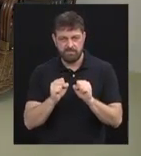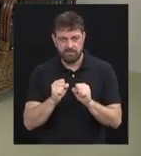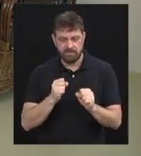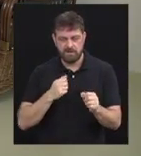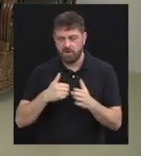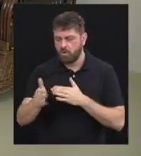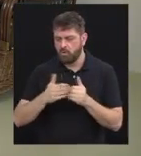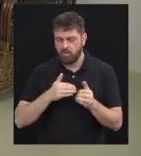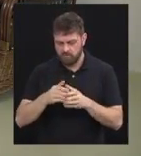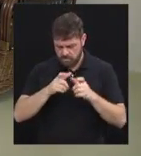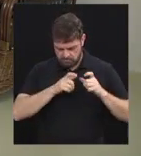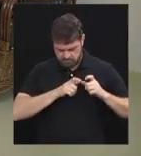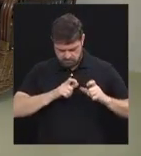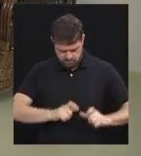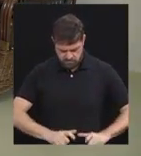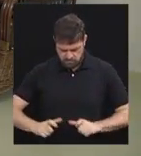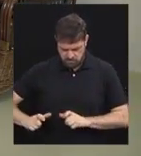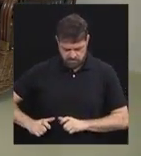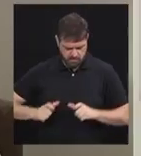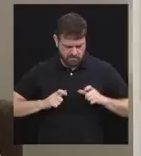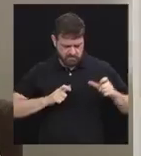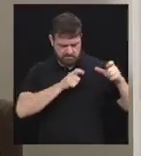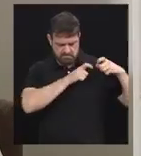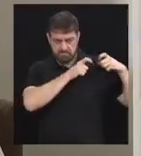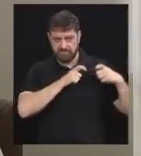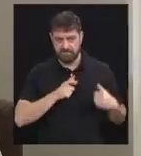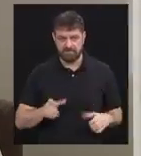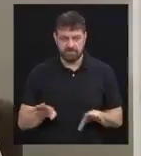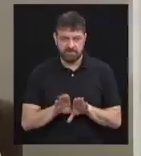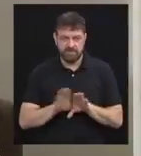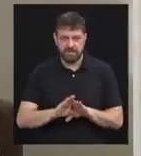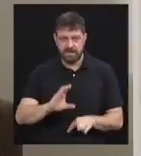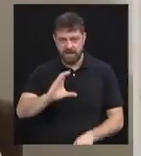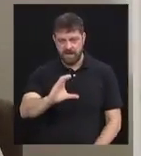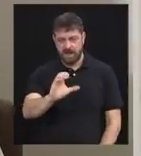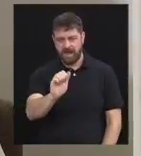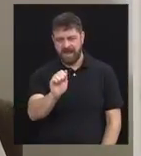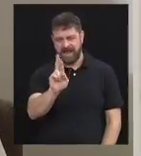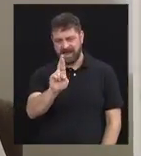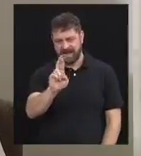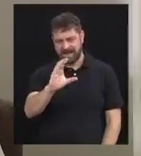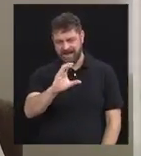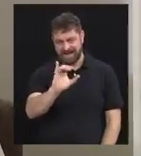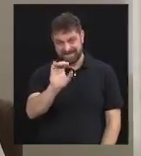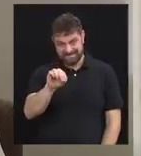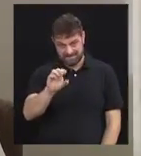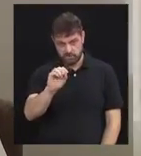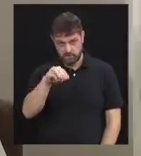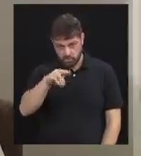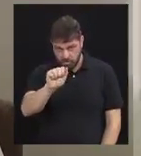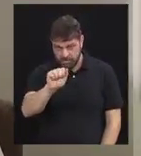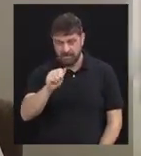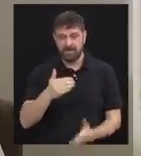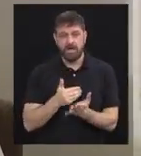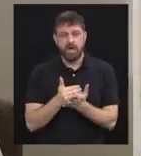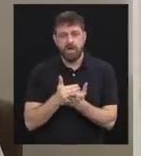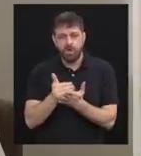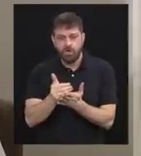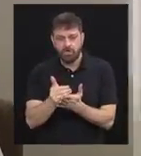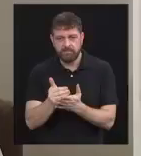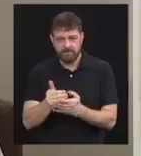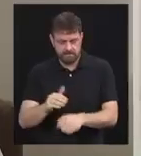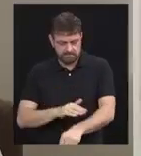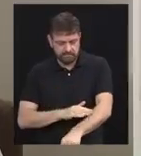acometer qualquer parte do nosso organismo. Os carcinomas, por exemplo, eles se apresentam, começam